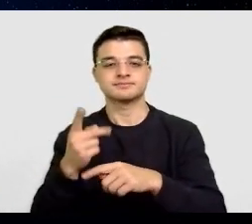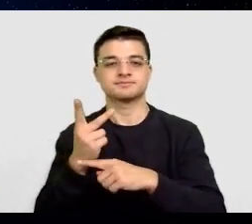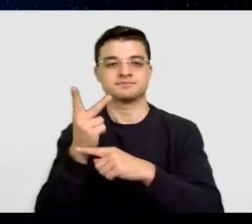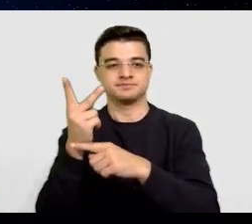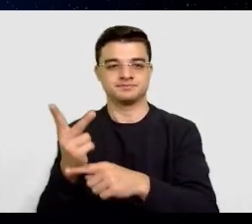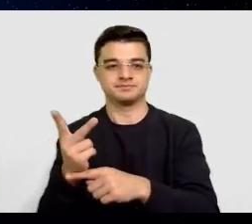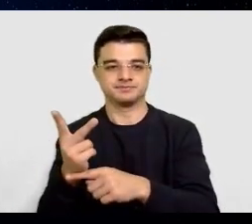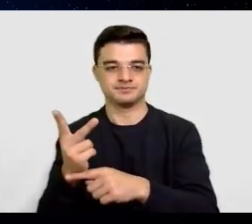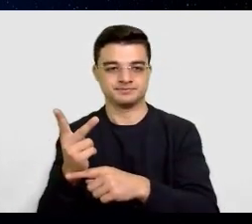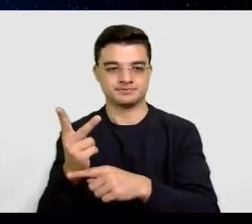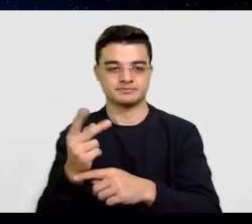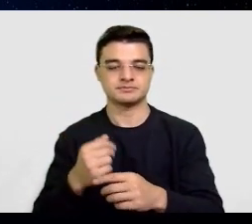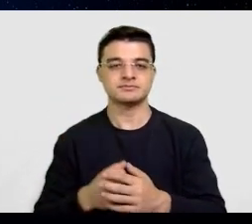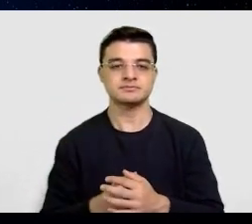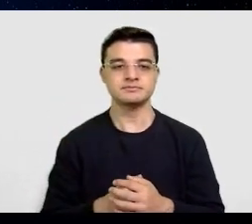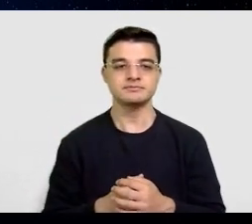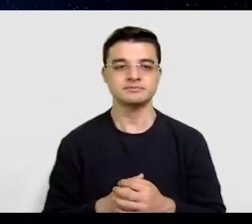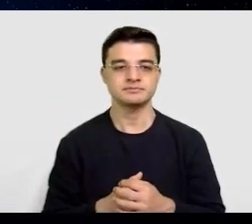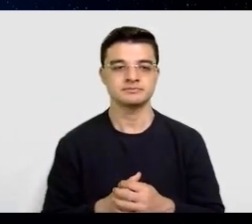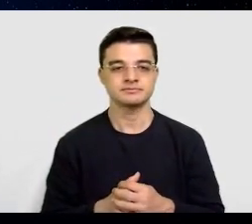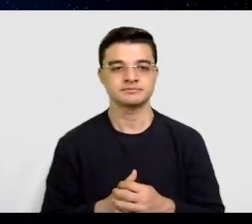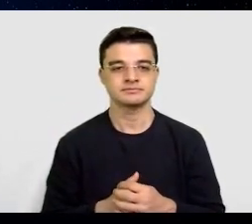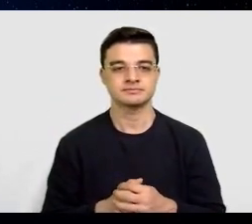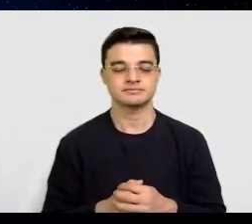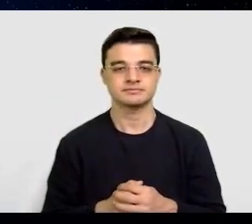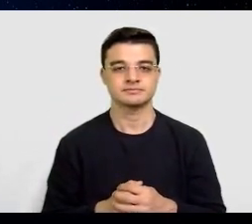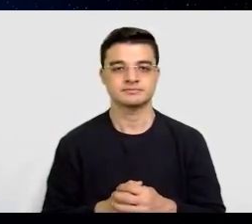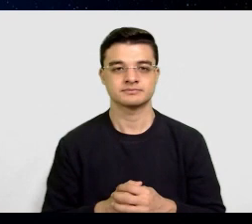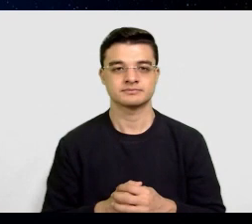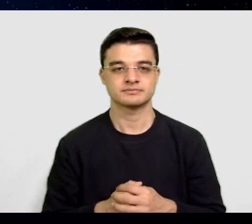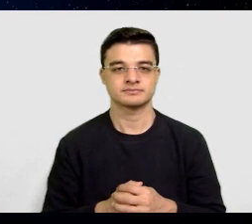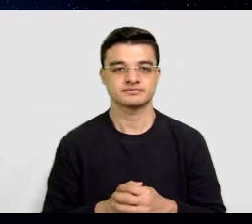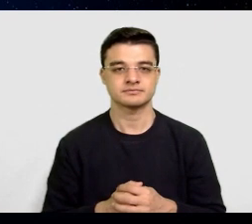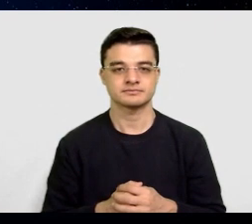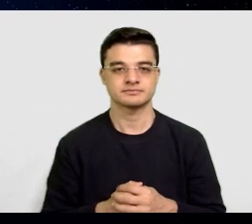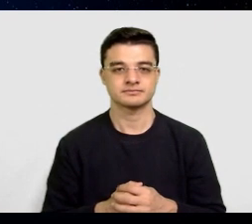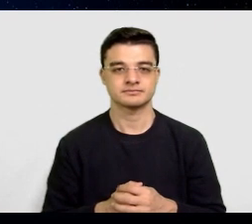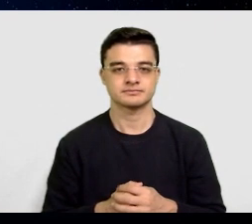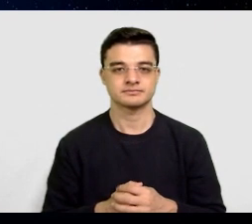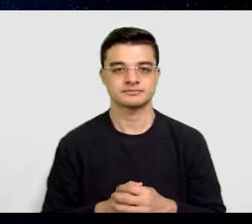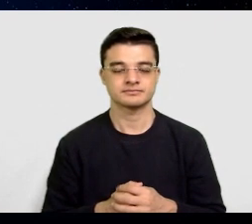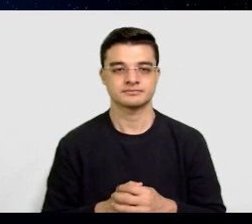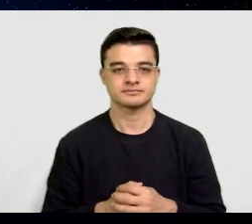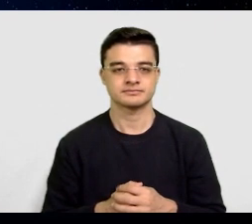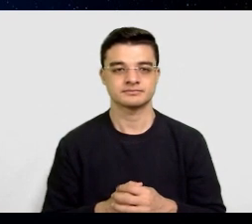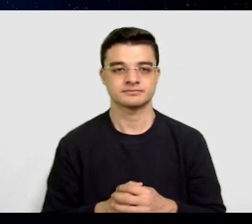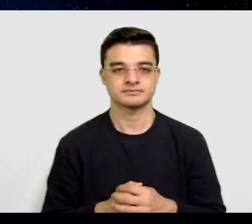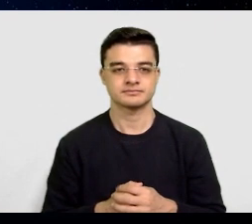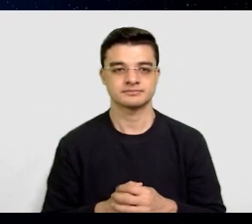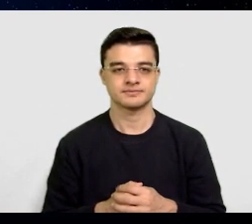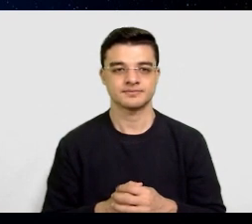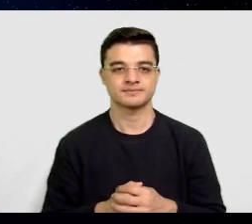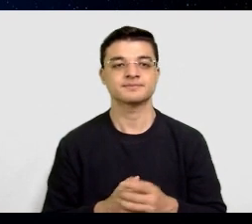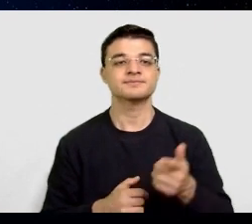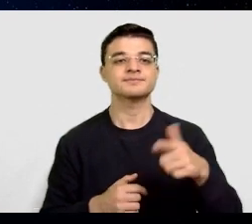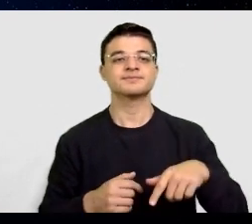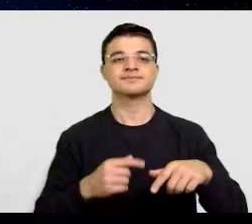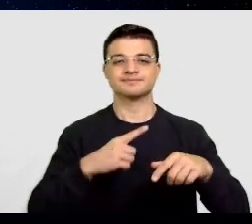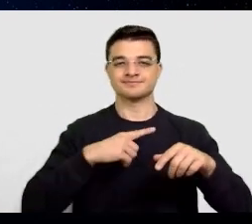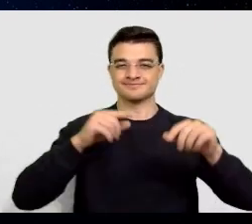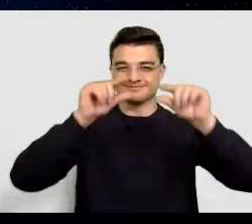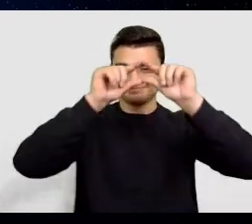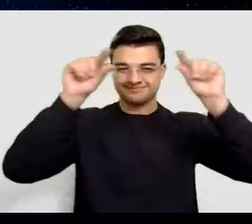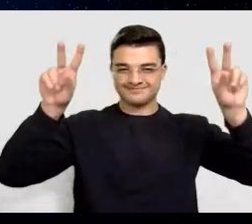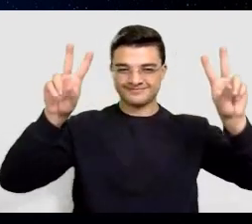pivô, como um proxy. Além disso, a gente tem alguns tipos de server-side request forgery, né? Tem o blind, onde eu